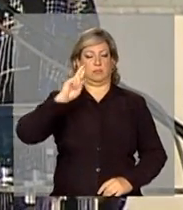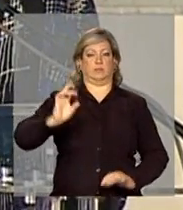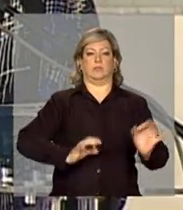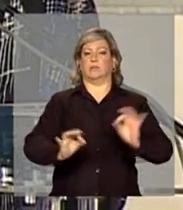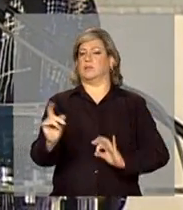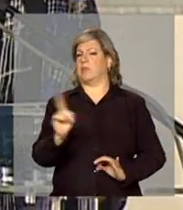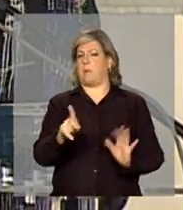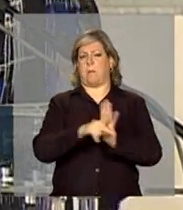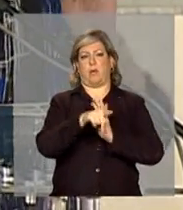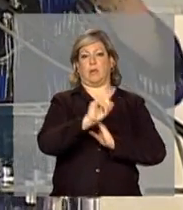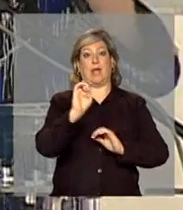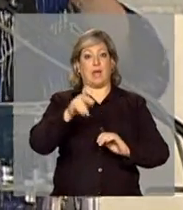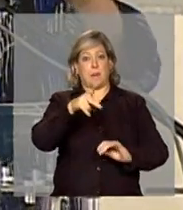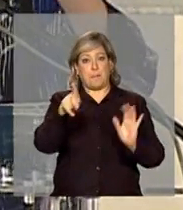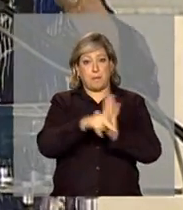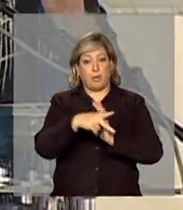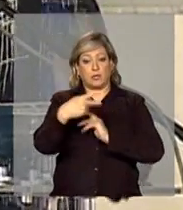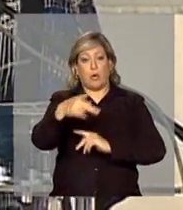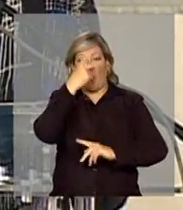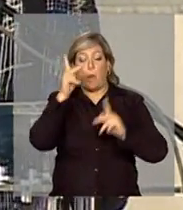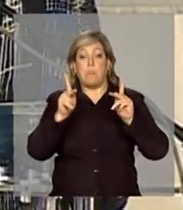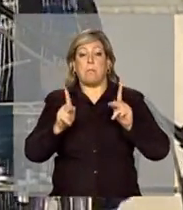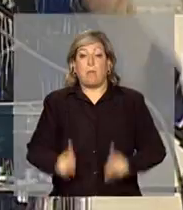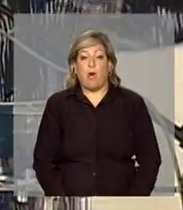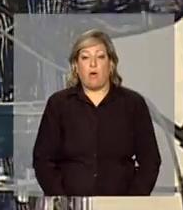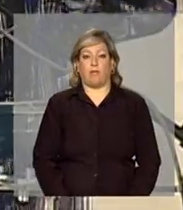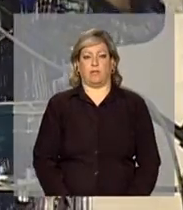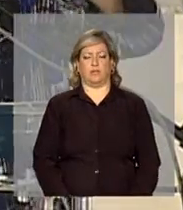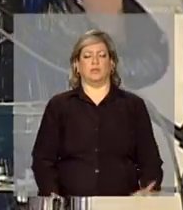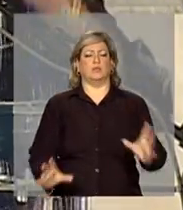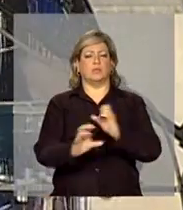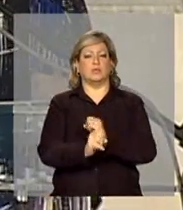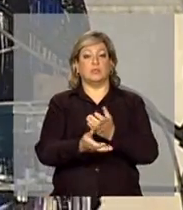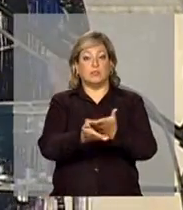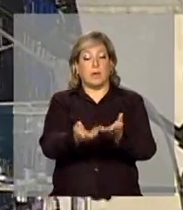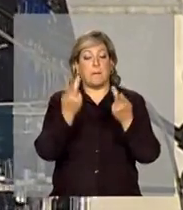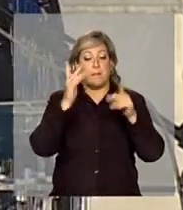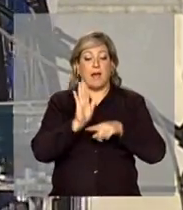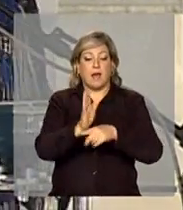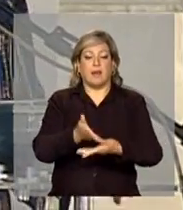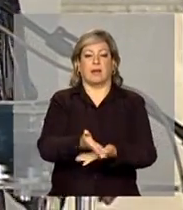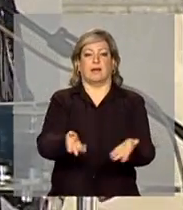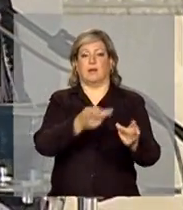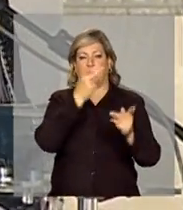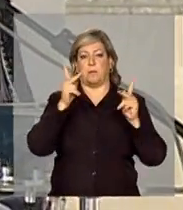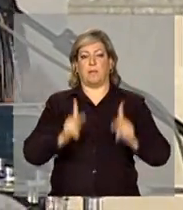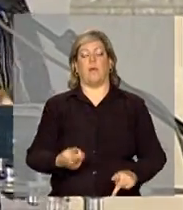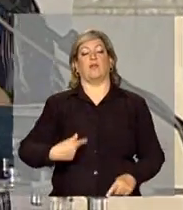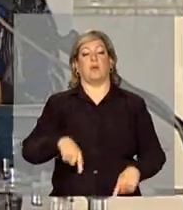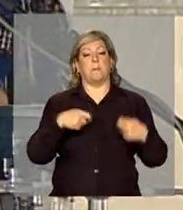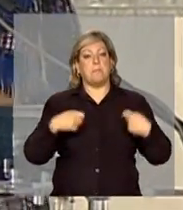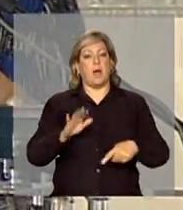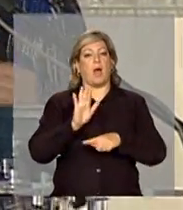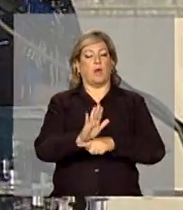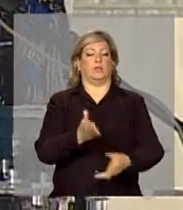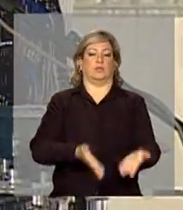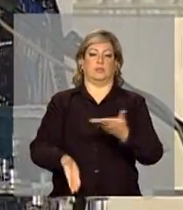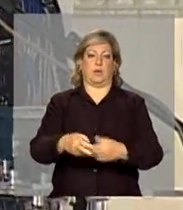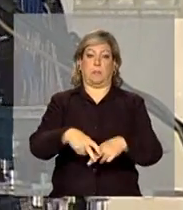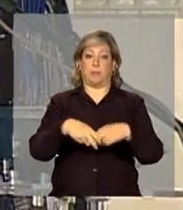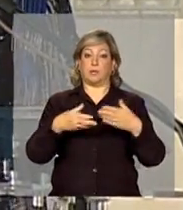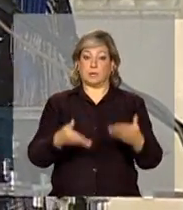ao governante. Eles pertencem ao povo desse país e é para ele que nós temos de olhar. Por